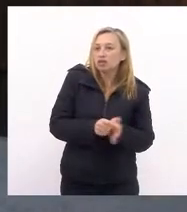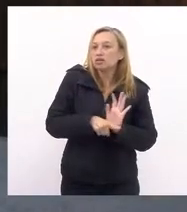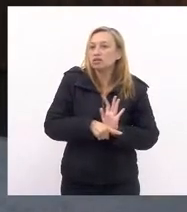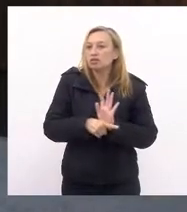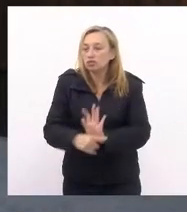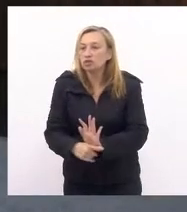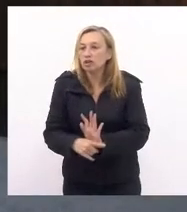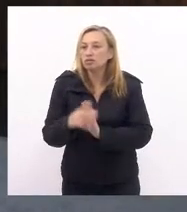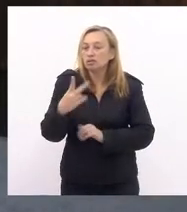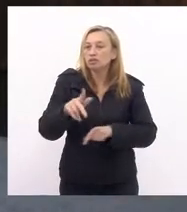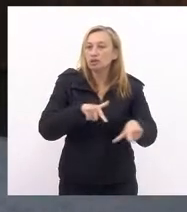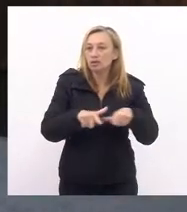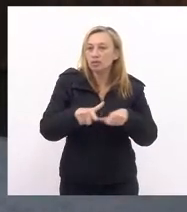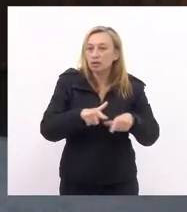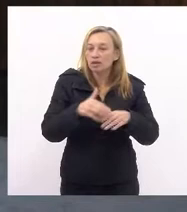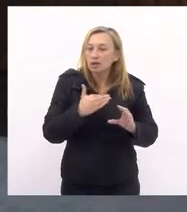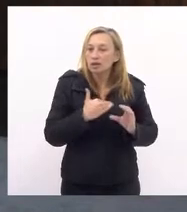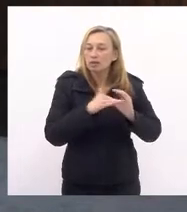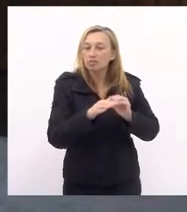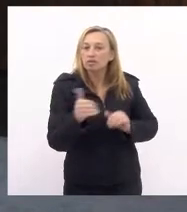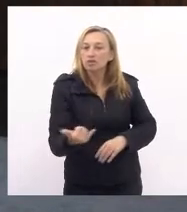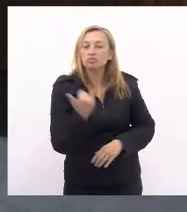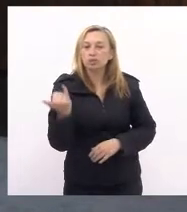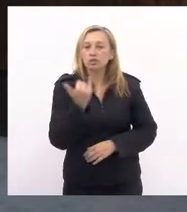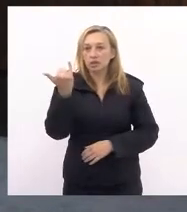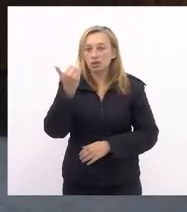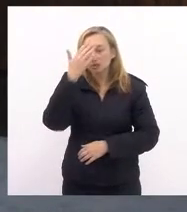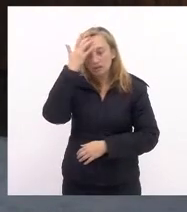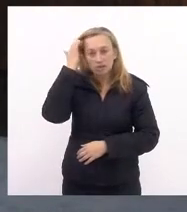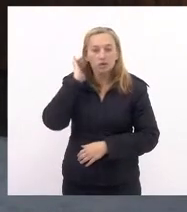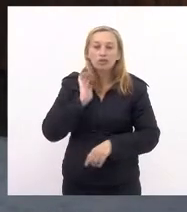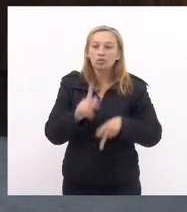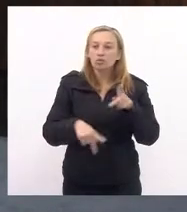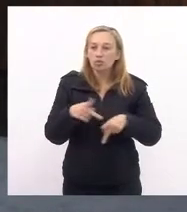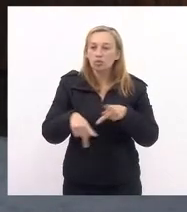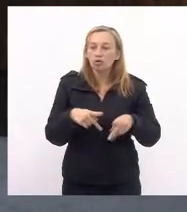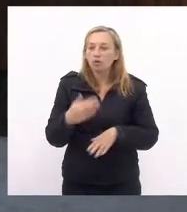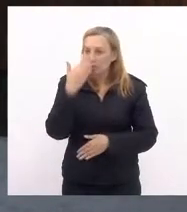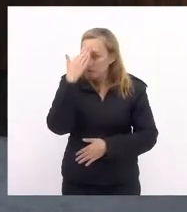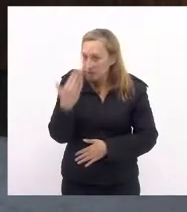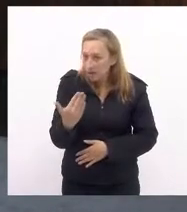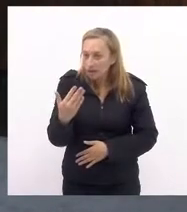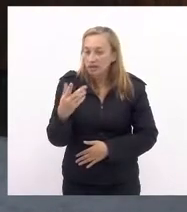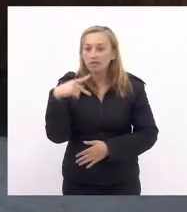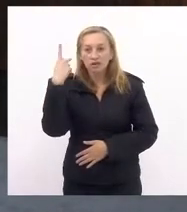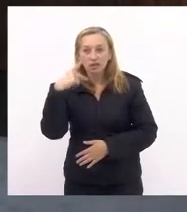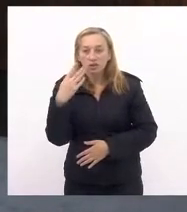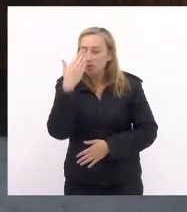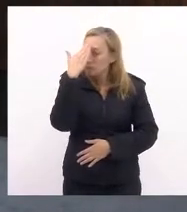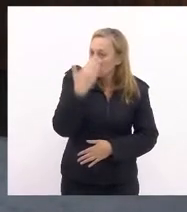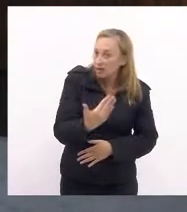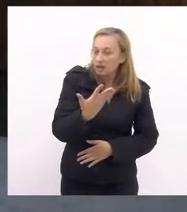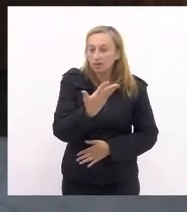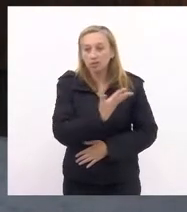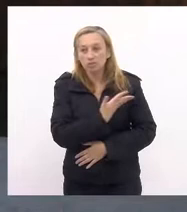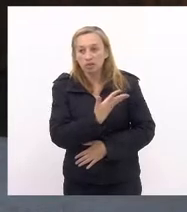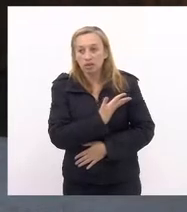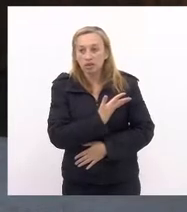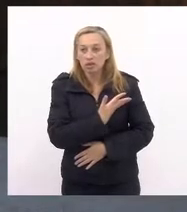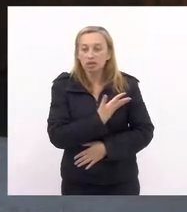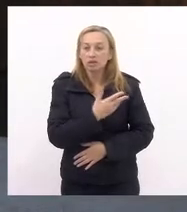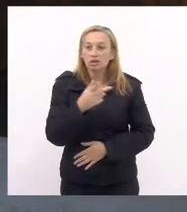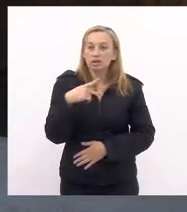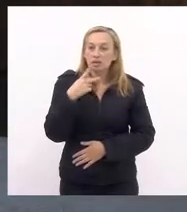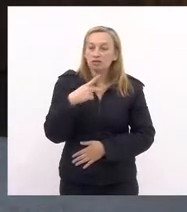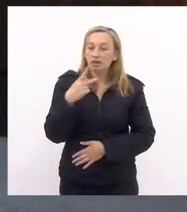com o seu mandato a fazer encaminhamentos importantíssimos para essa população. Muito obrigado, vereador, muito obrigado, meu amigo. Passa a